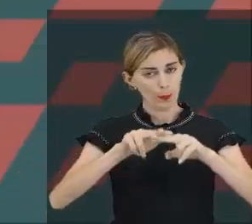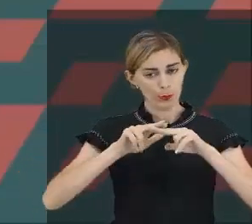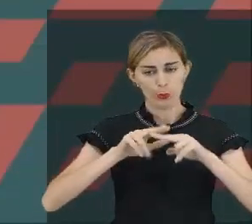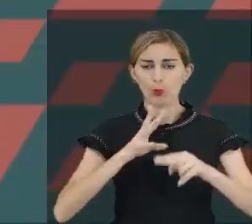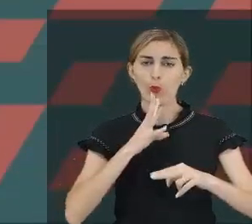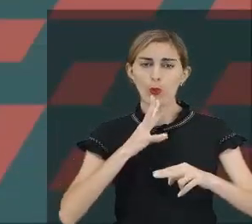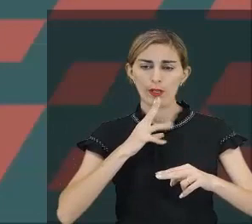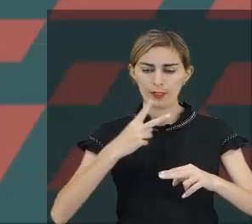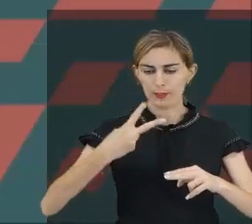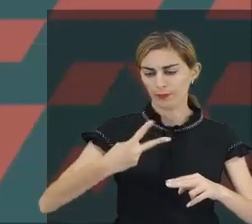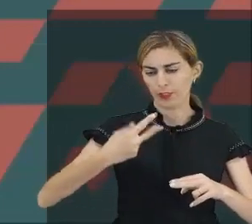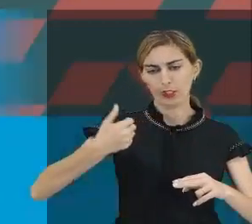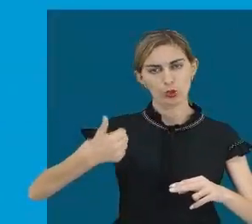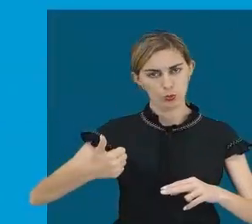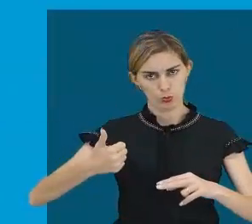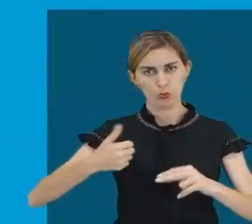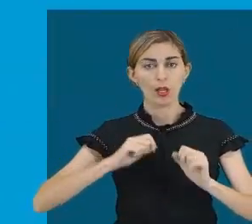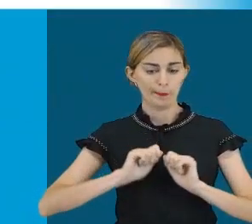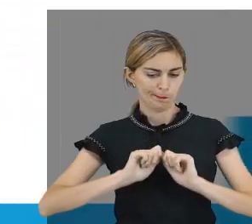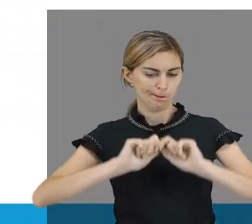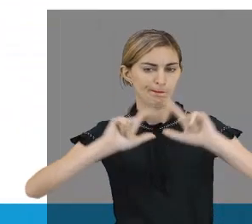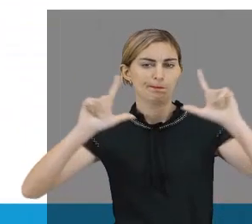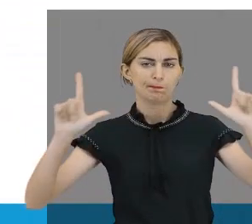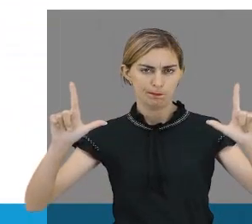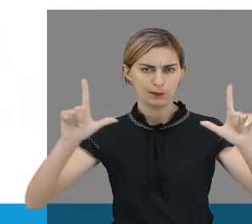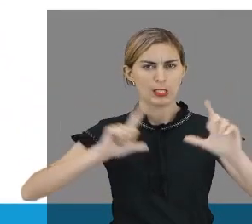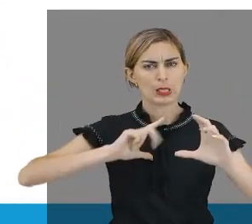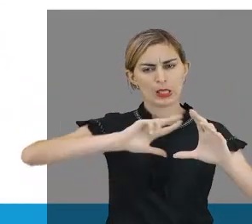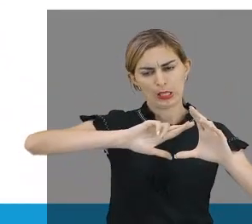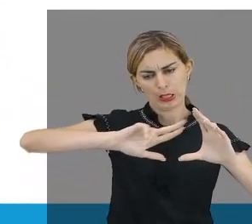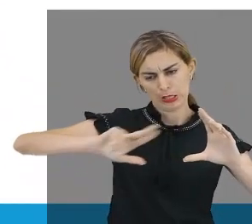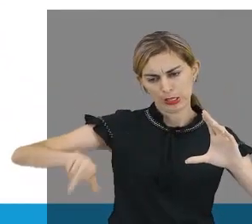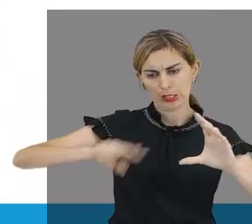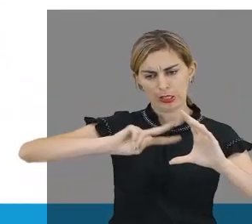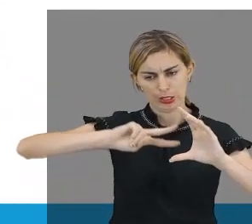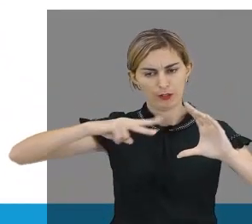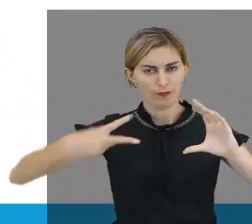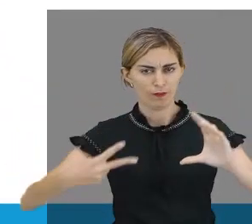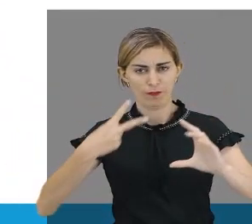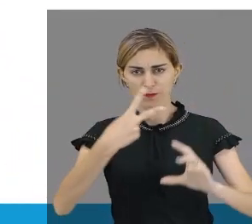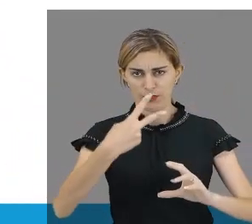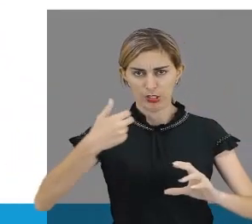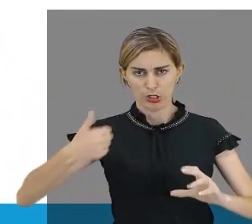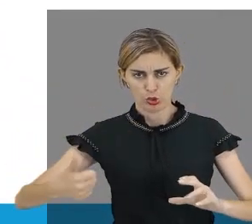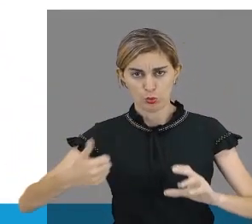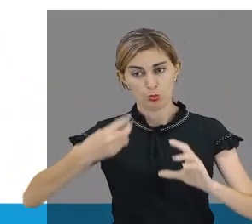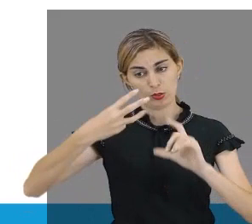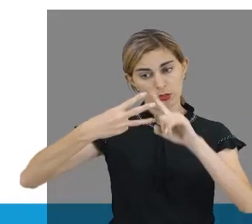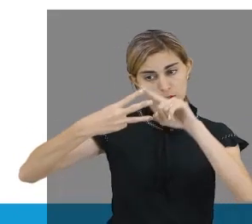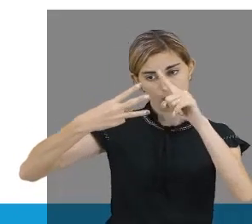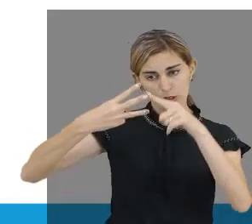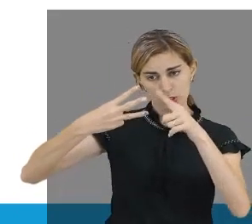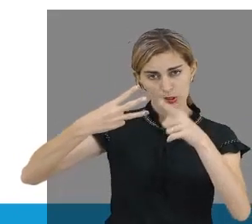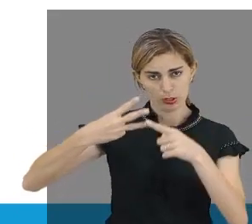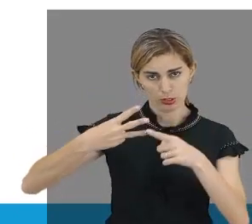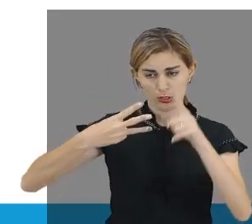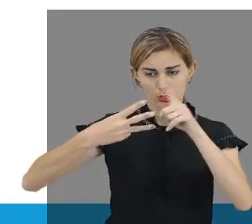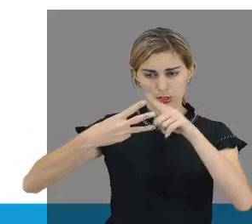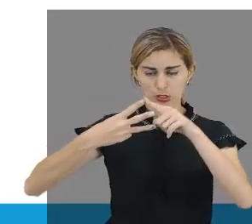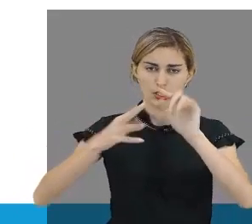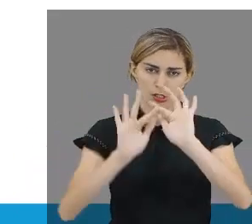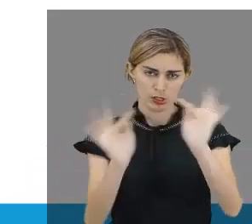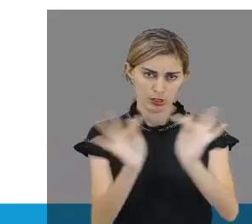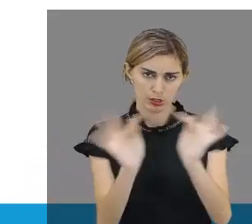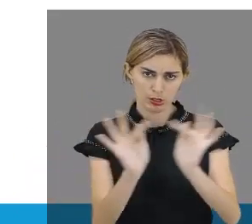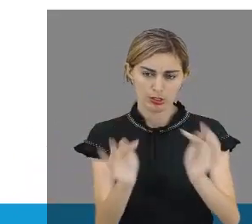21. Nesse slide, a gente vai abordar os tipos de trissomia do cromossomo 21, que são 3.